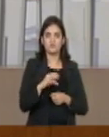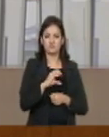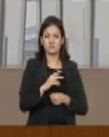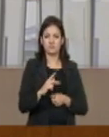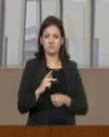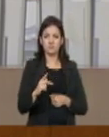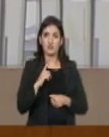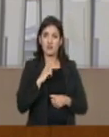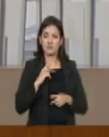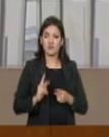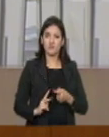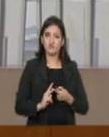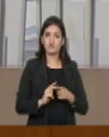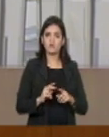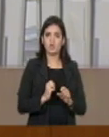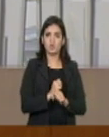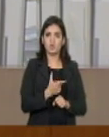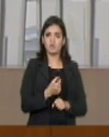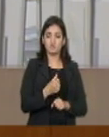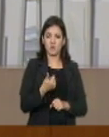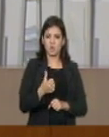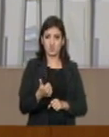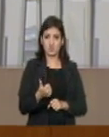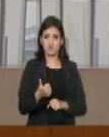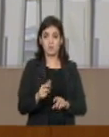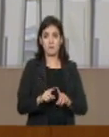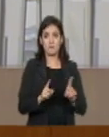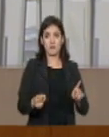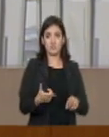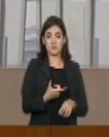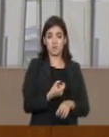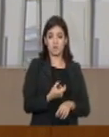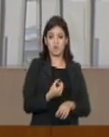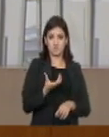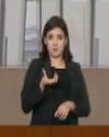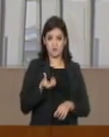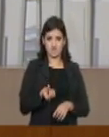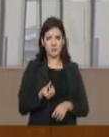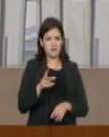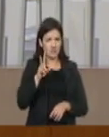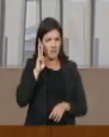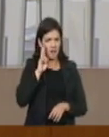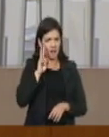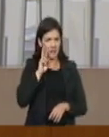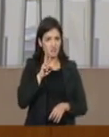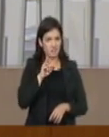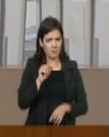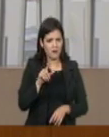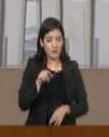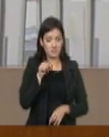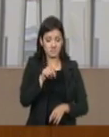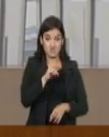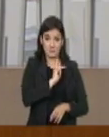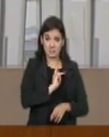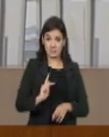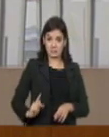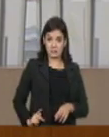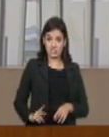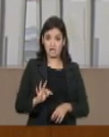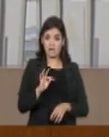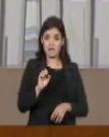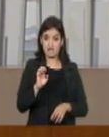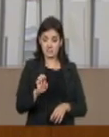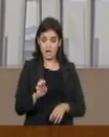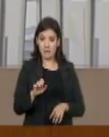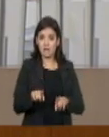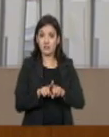2011. Em 2006, eu estava aqui a dizer, Vossa Excelência vai se lembrar muito bem, presidiu o Tribunal Superior Eleitoral e presidiu a sessão que